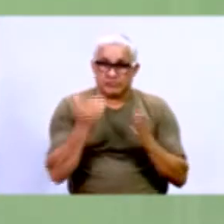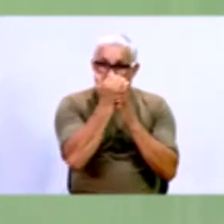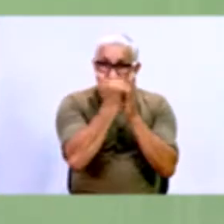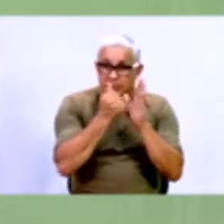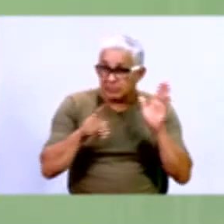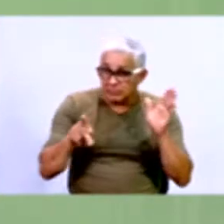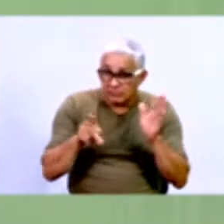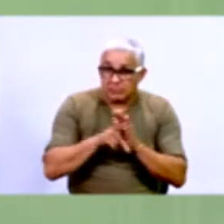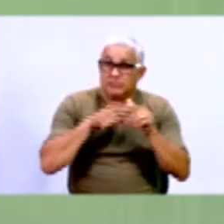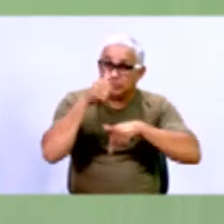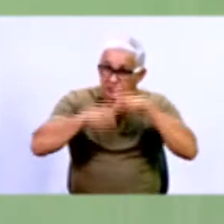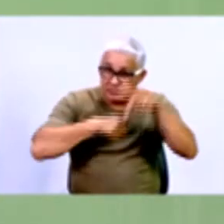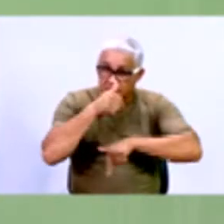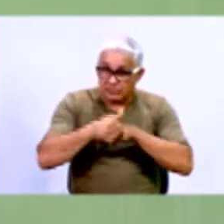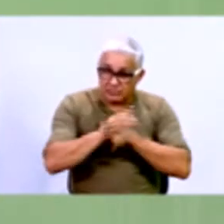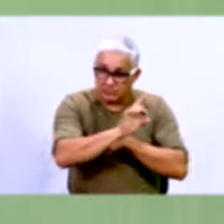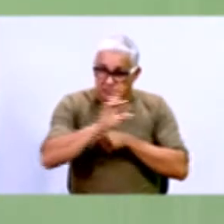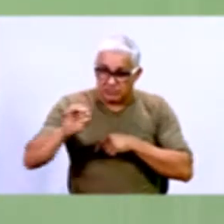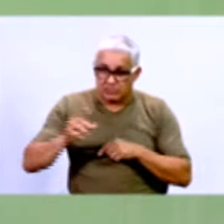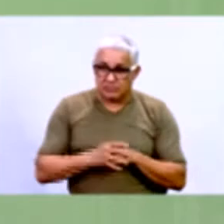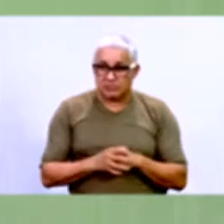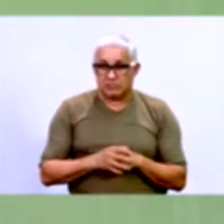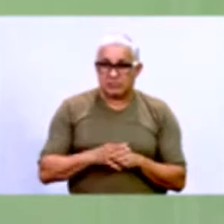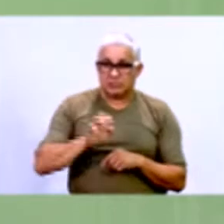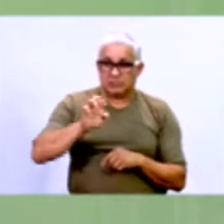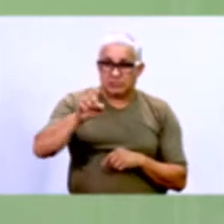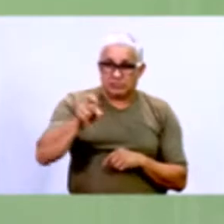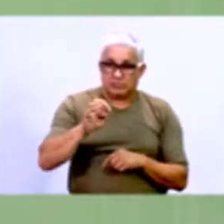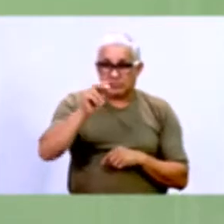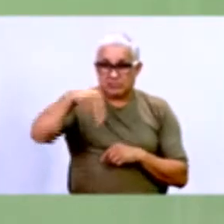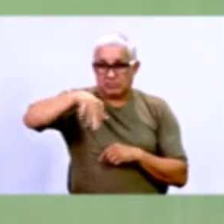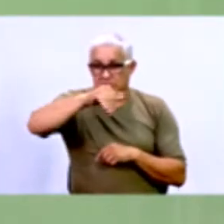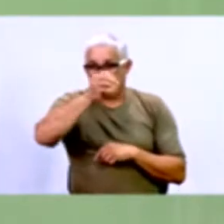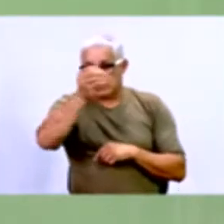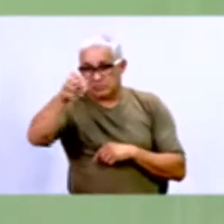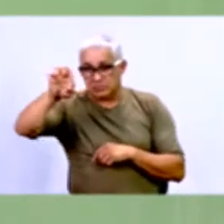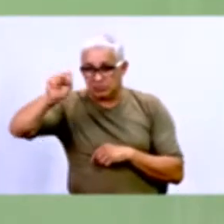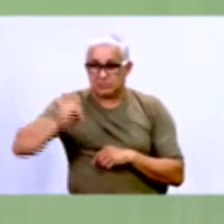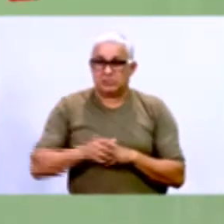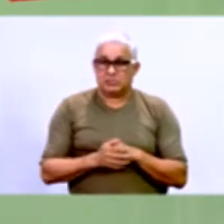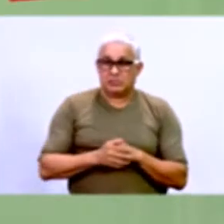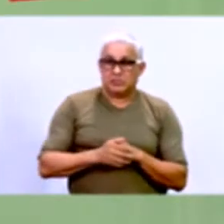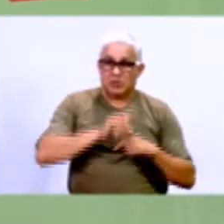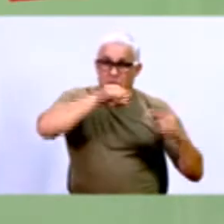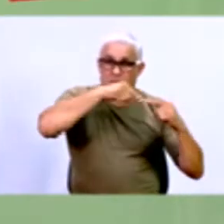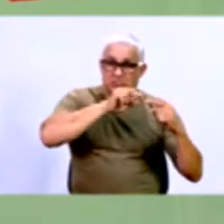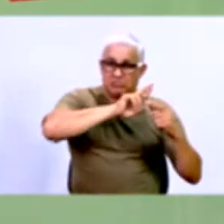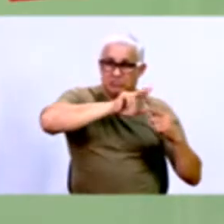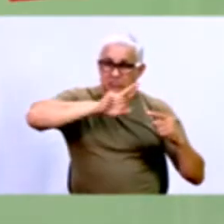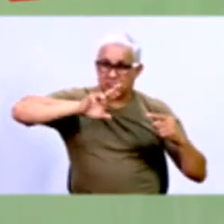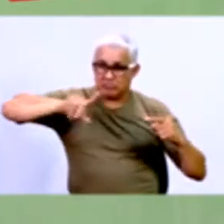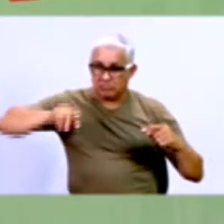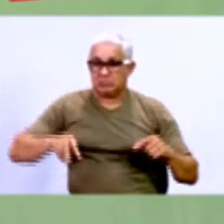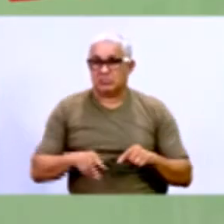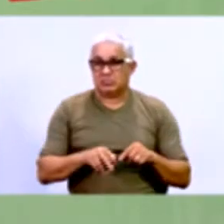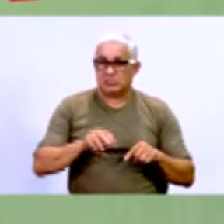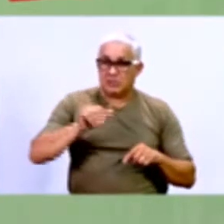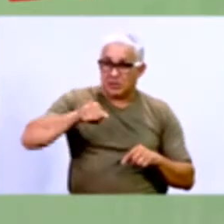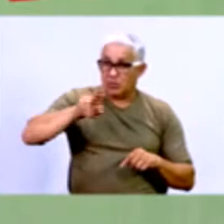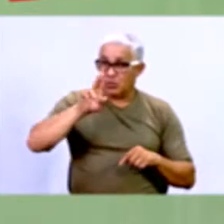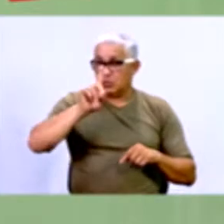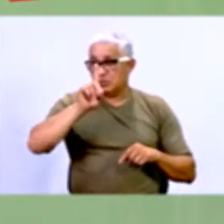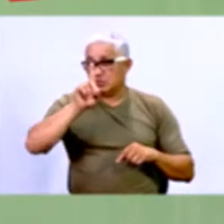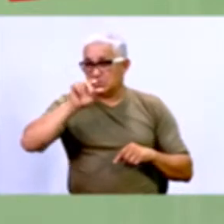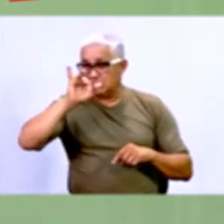específico para trabalhar com ela. Há extensões para os mais variados propósitos, como os arquivos de áudio.